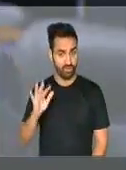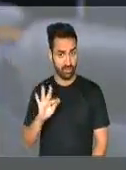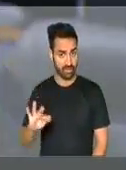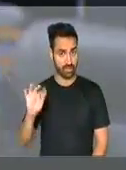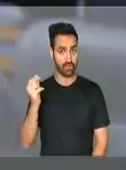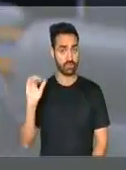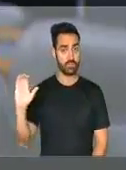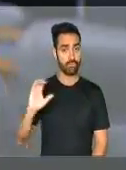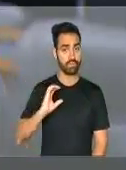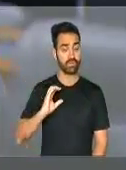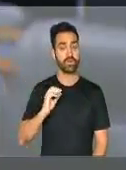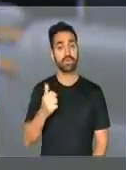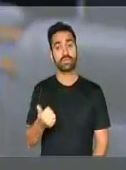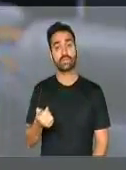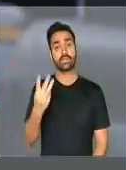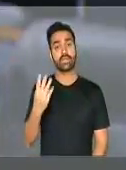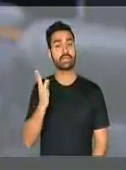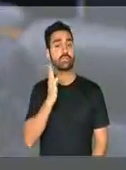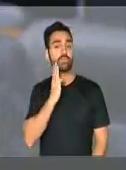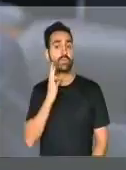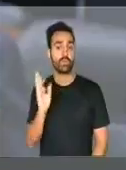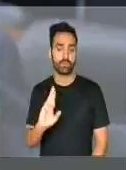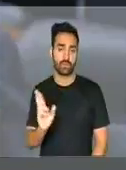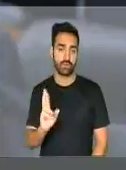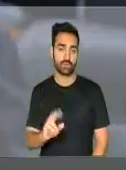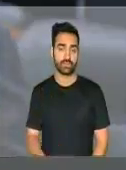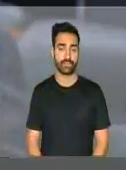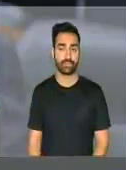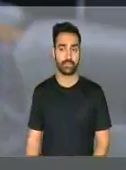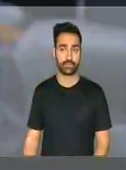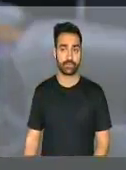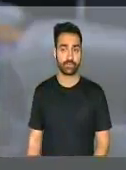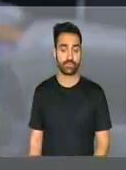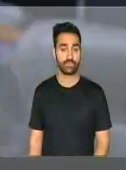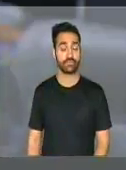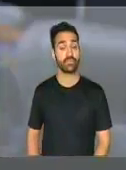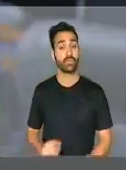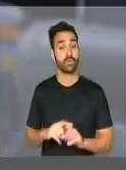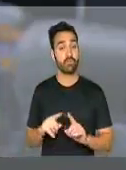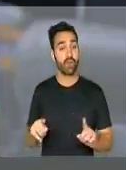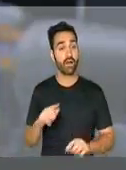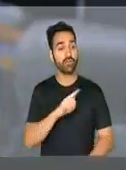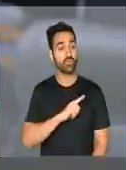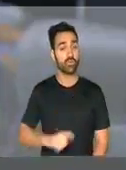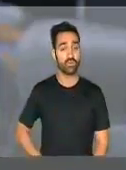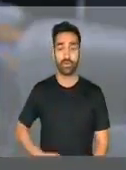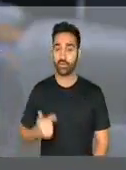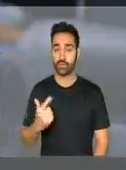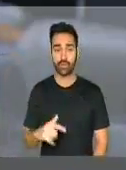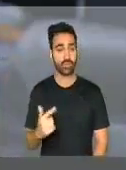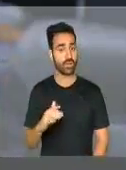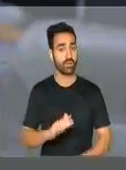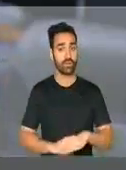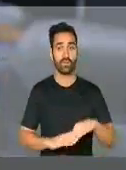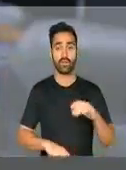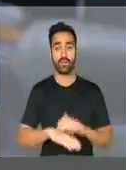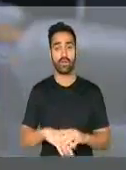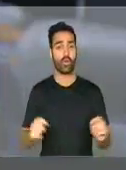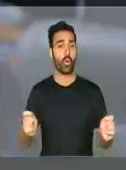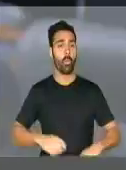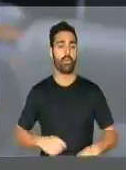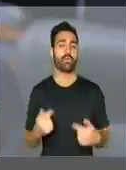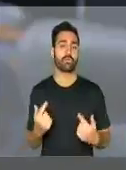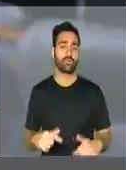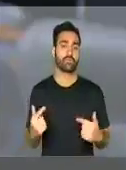Constitucional 13 bilhões de reais. E a incompetência desse governador é tão